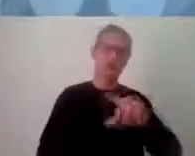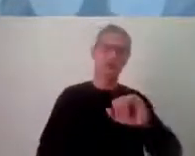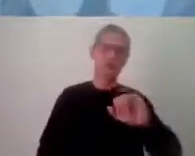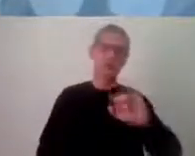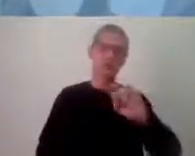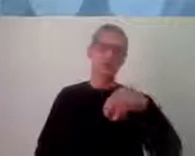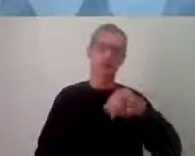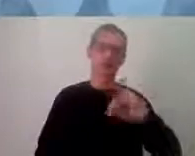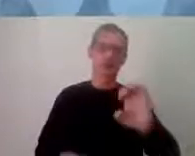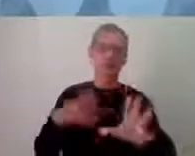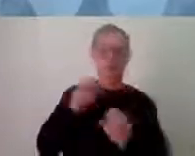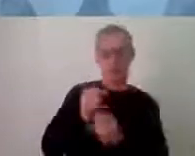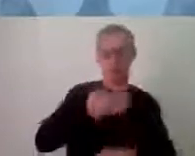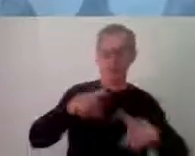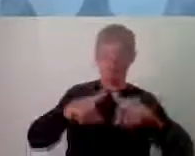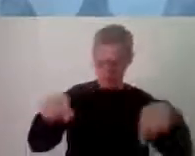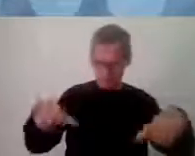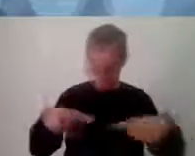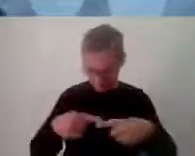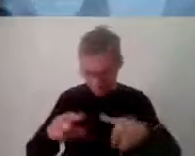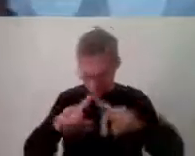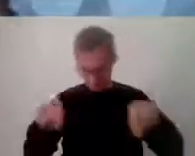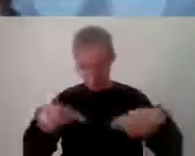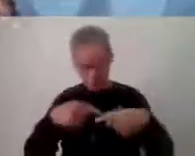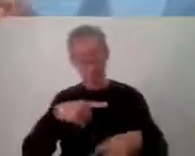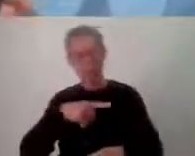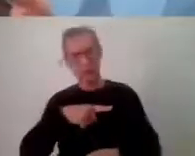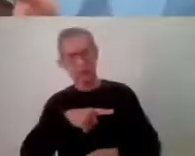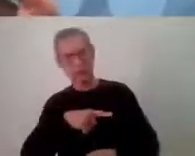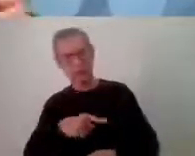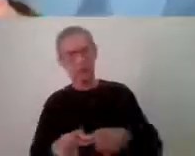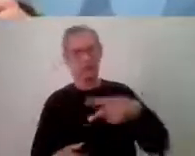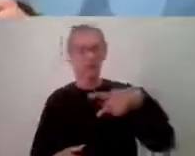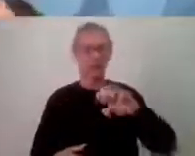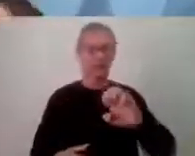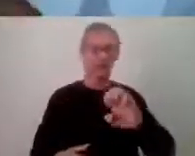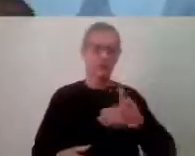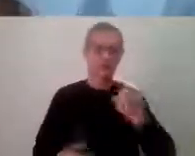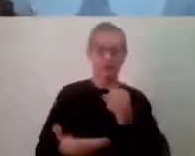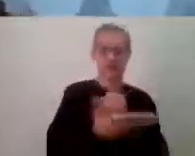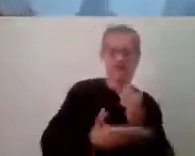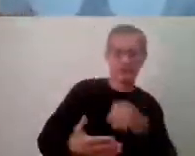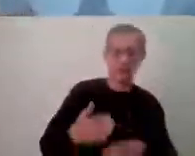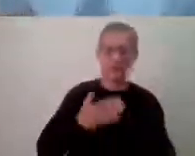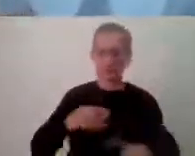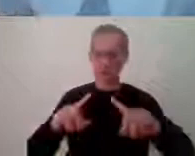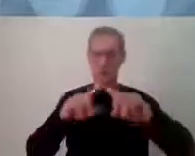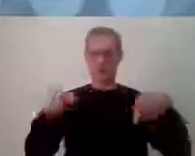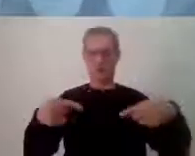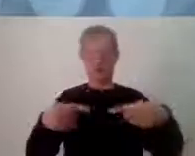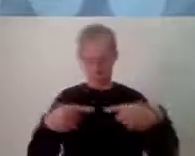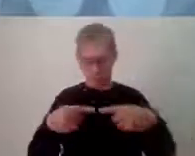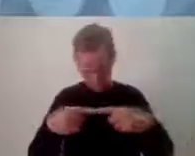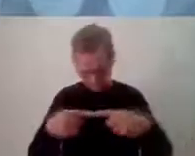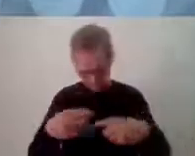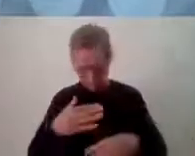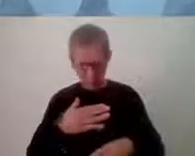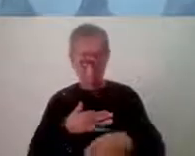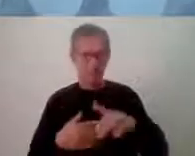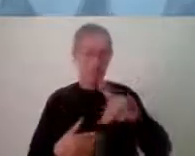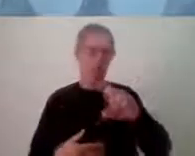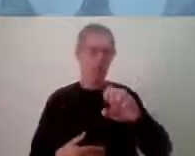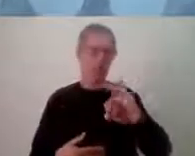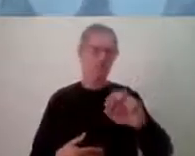soma lá das minhas áreas. Nas áreas a gente não tem os pedacinhos ali, a minha base dos meus retângulos. o meu ΔX,